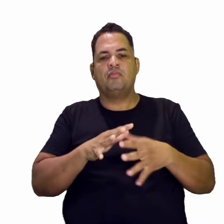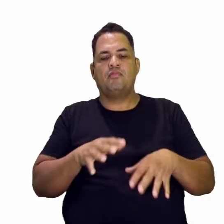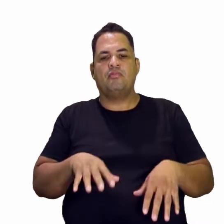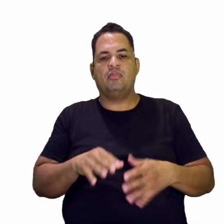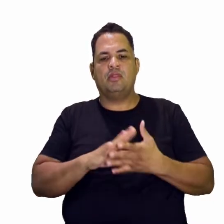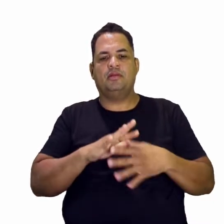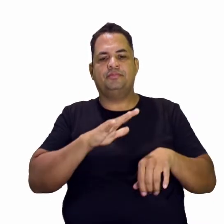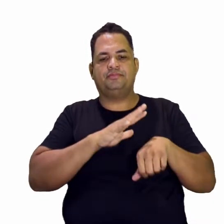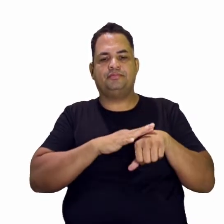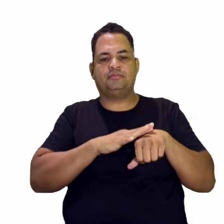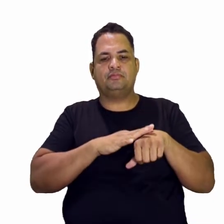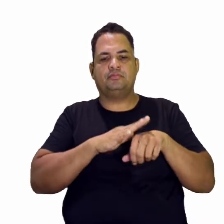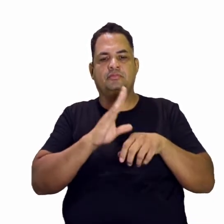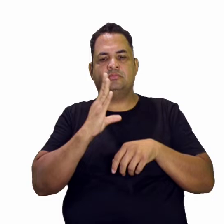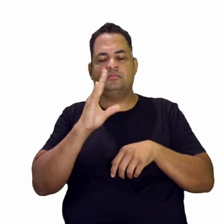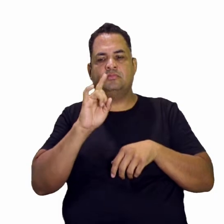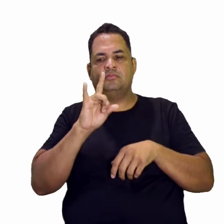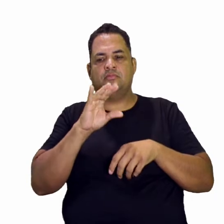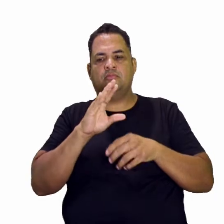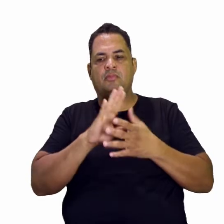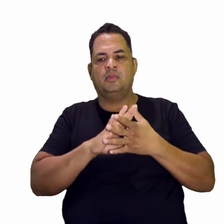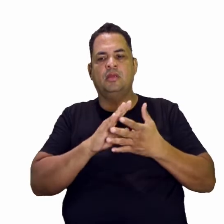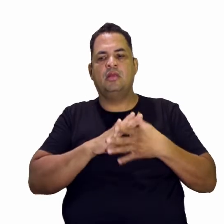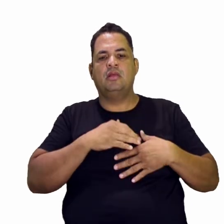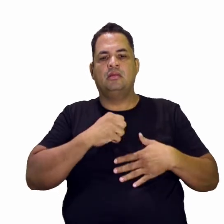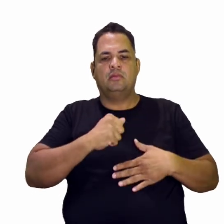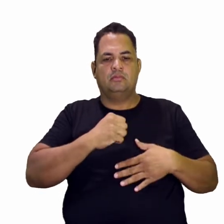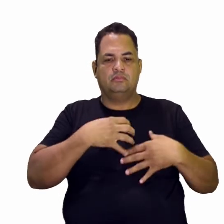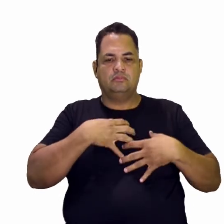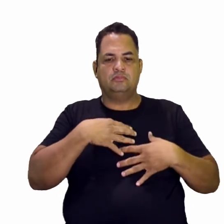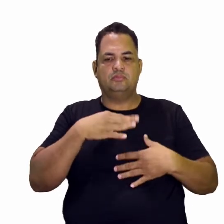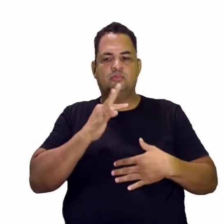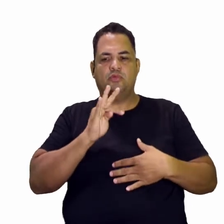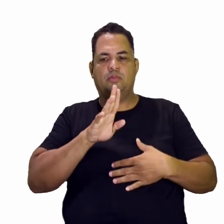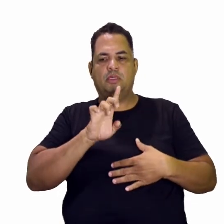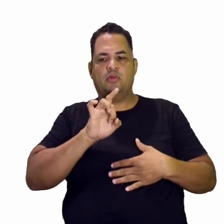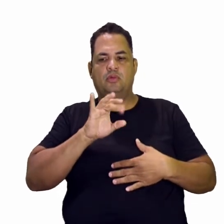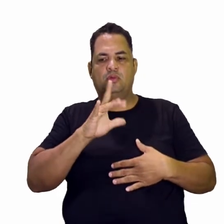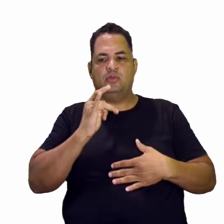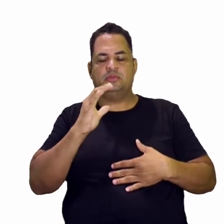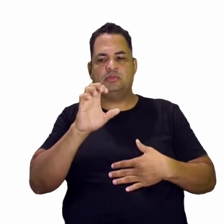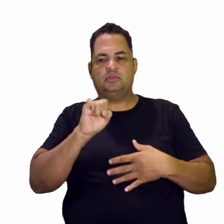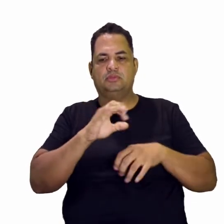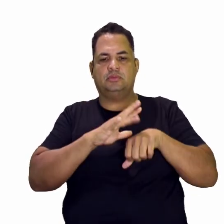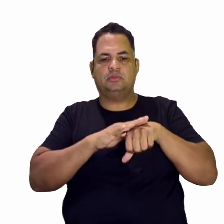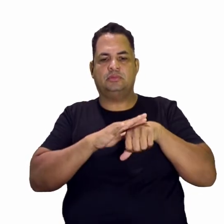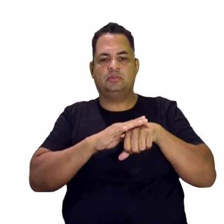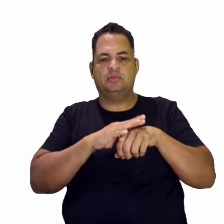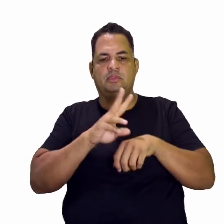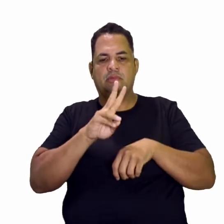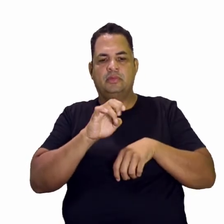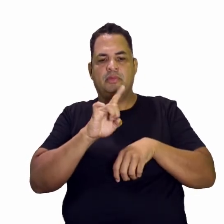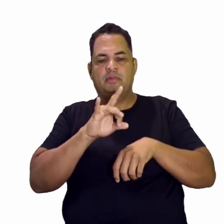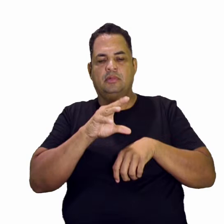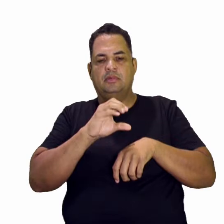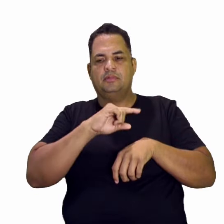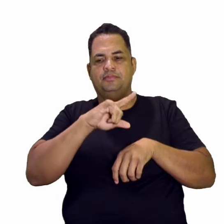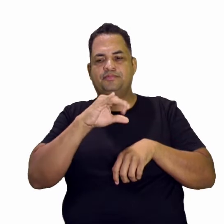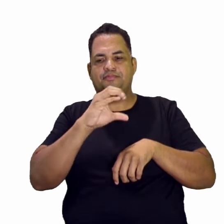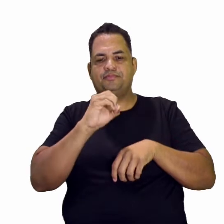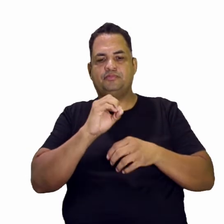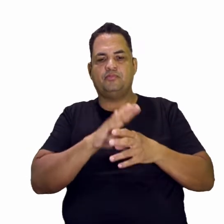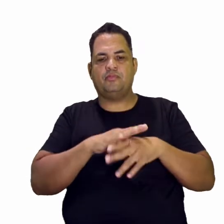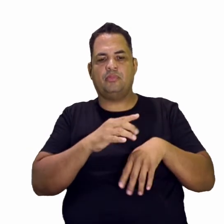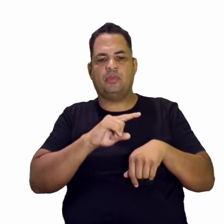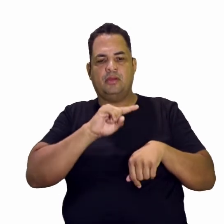doenças acometidas por esse tipo de bacilos é a tuberculose, que tem esse formato. O vibrião no formatozinho